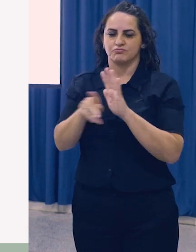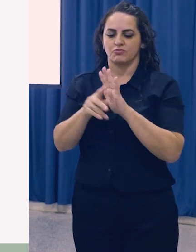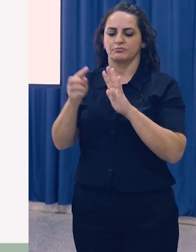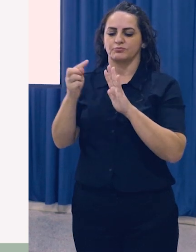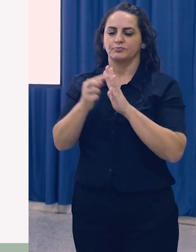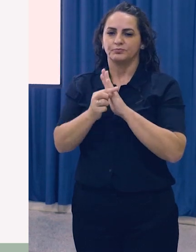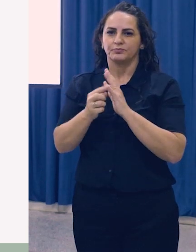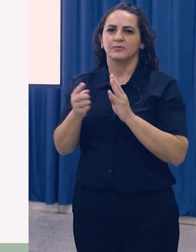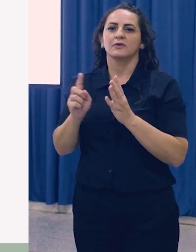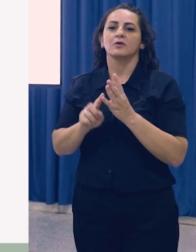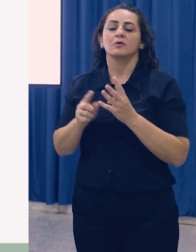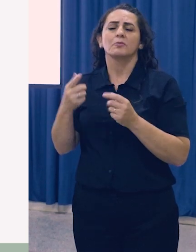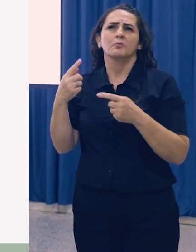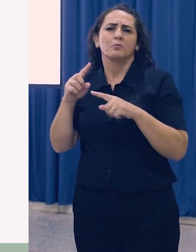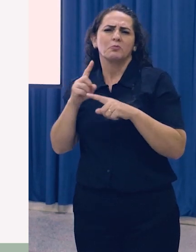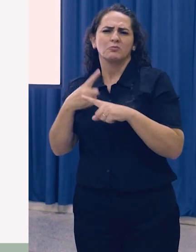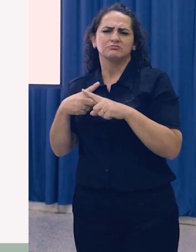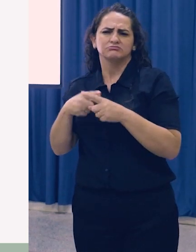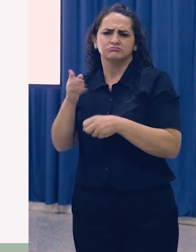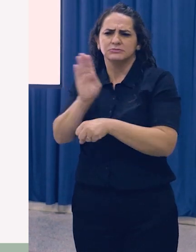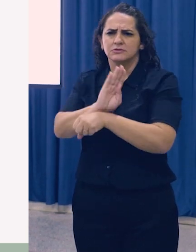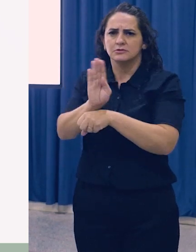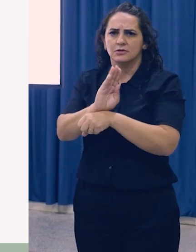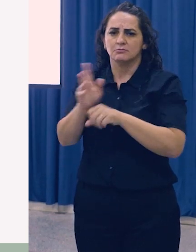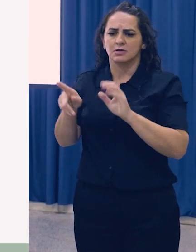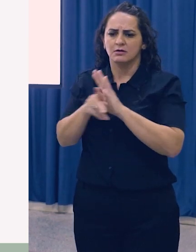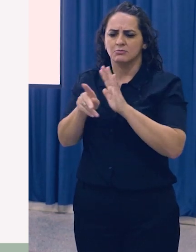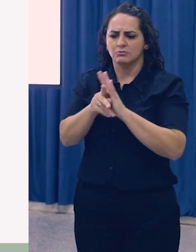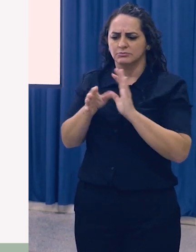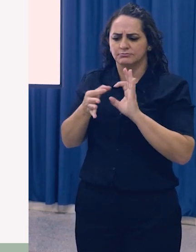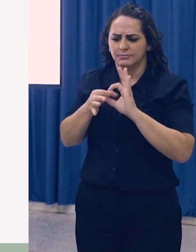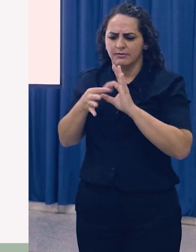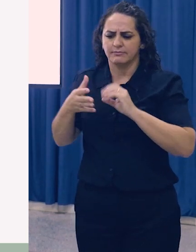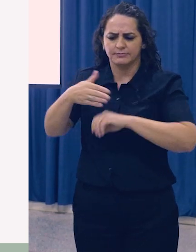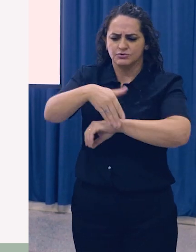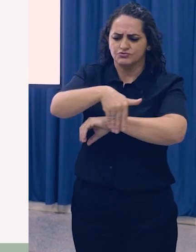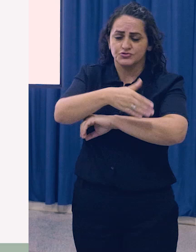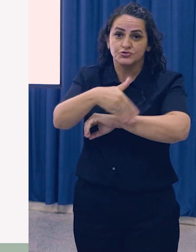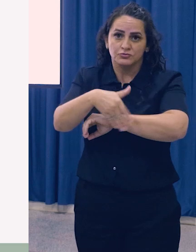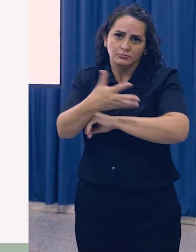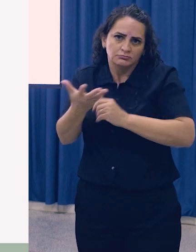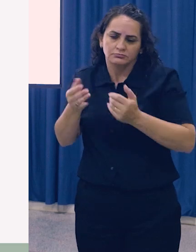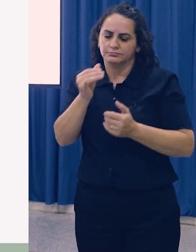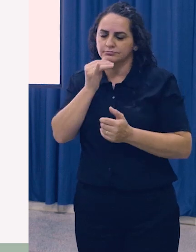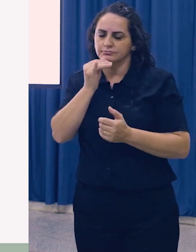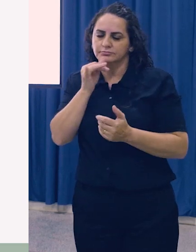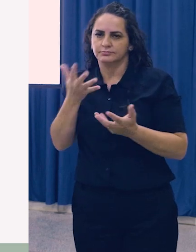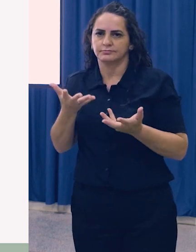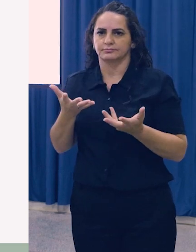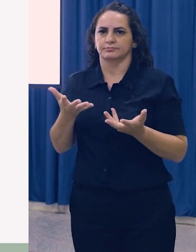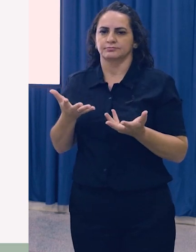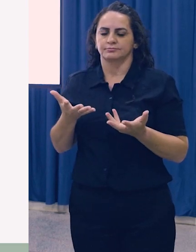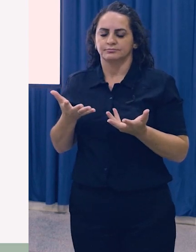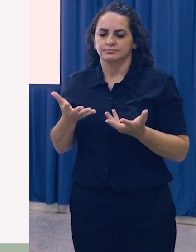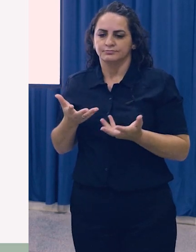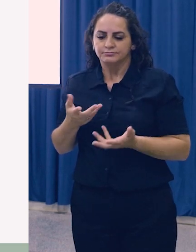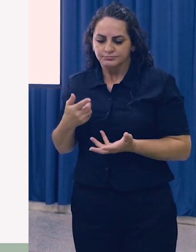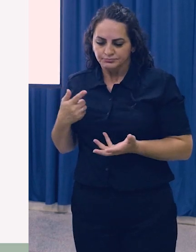de cinema mais independente, de rua, os nossos...